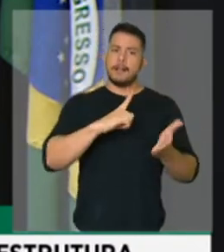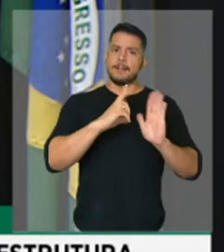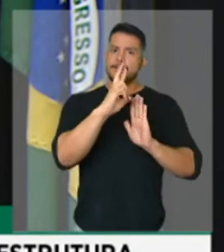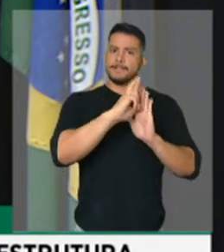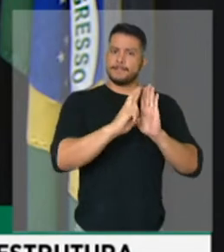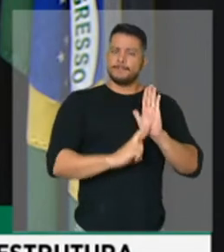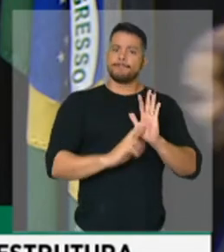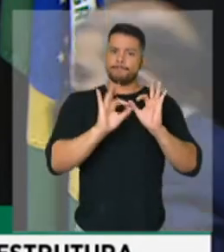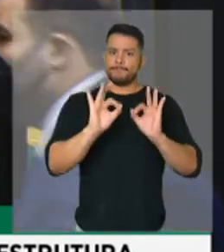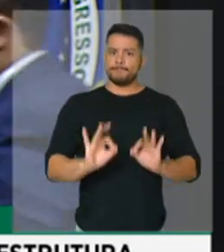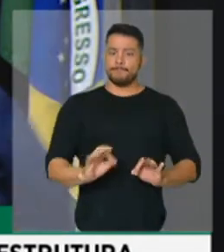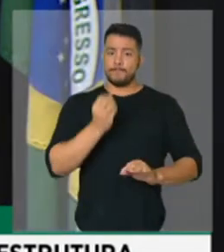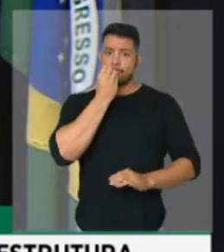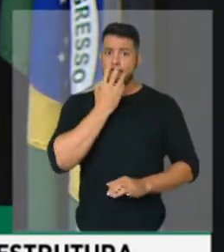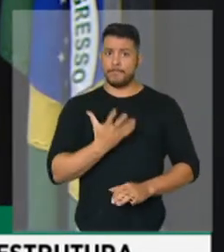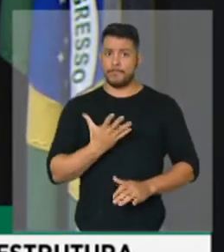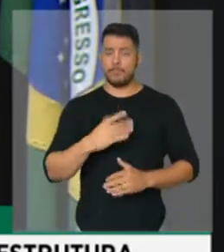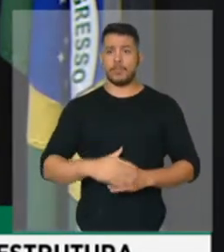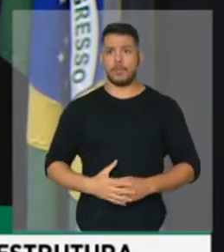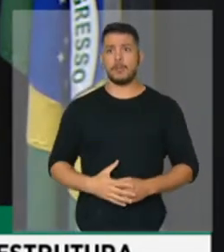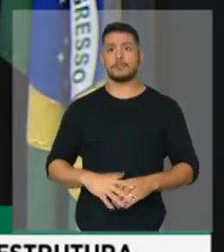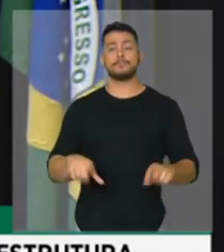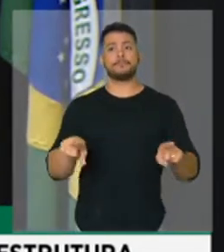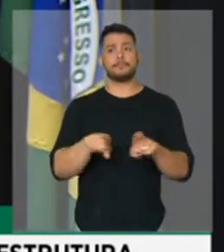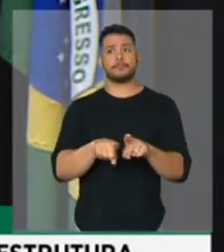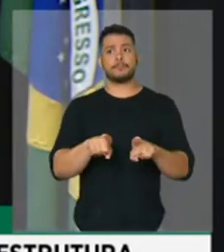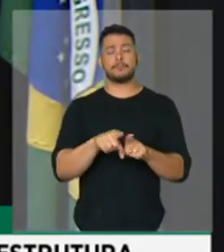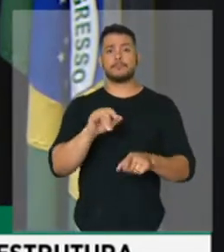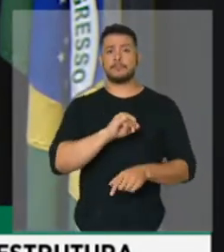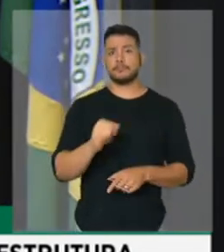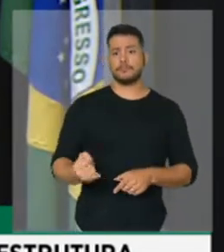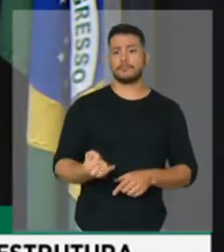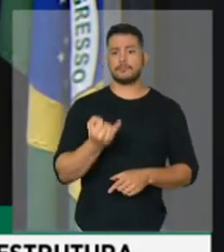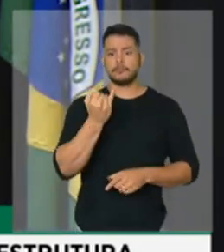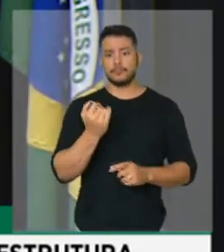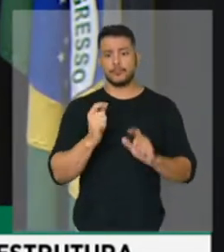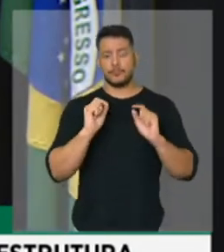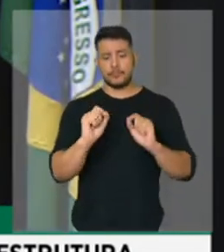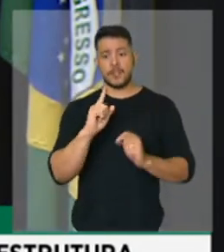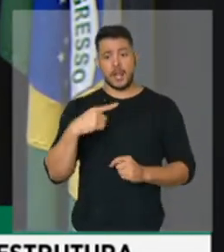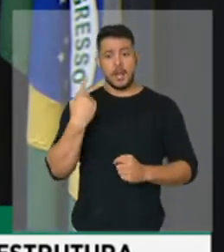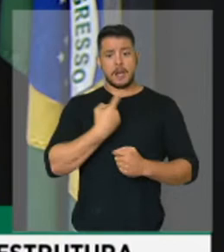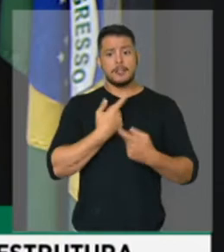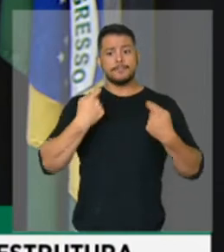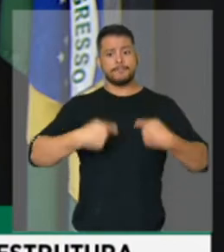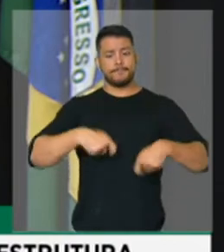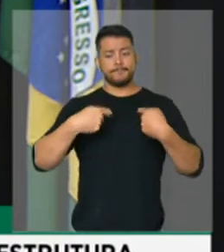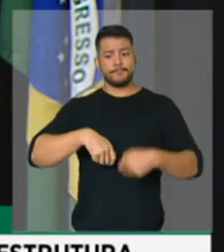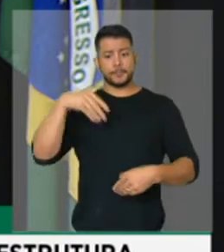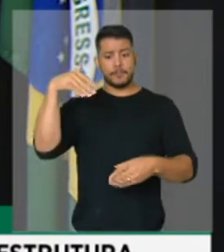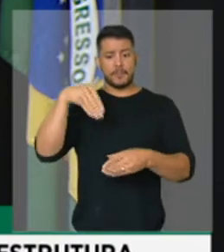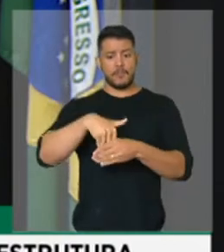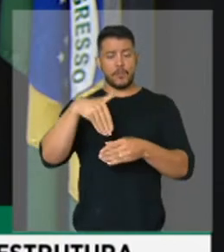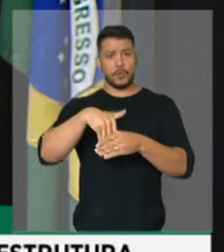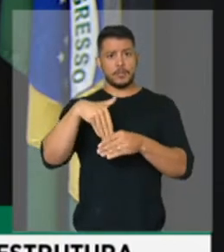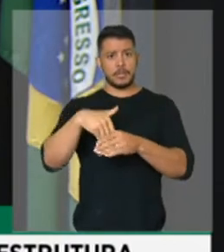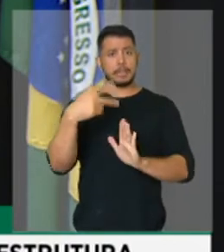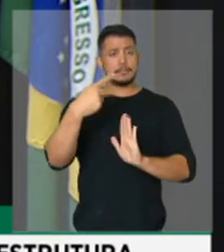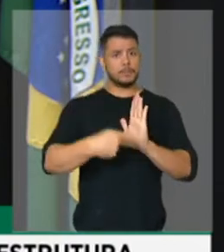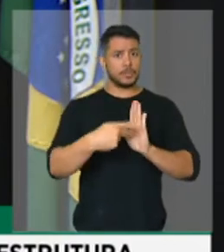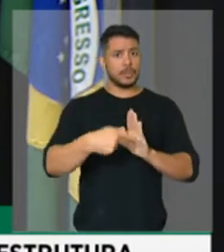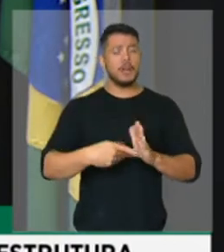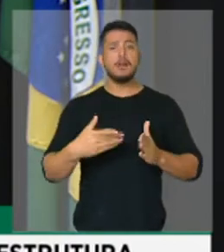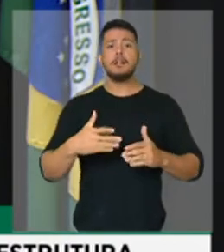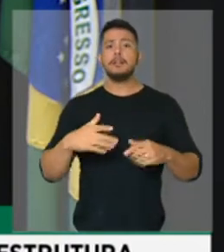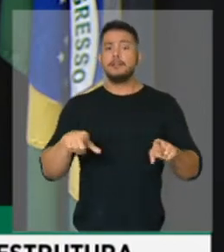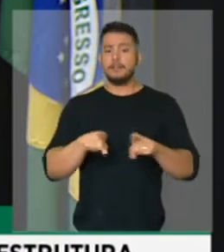eficiente como esse. Quero também aproveitar para falar da importância de nós votarmos essa matéria, de aprovarmos aqui na Câmara dos